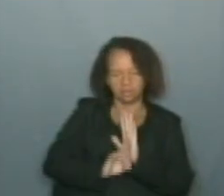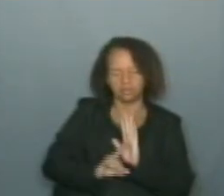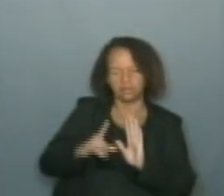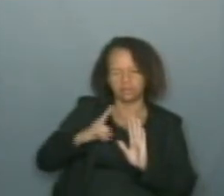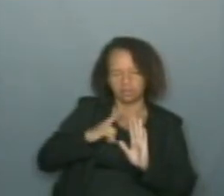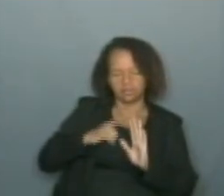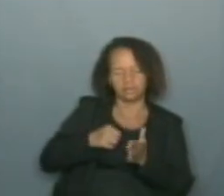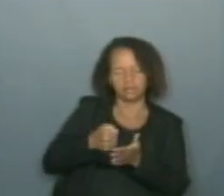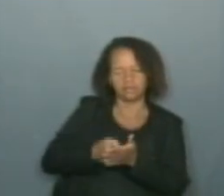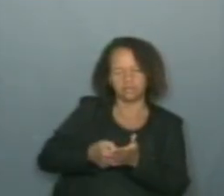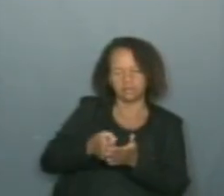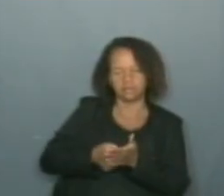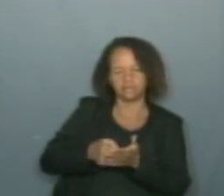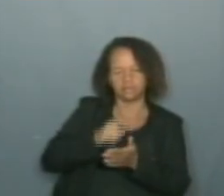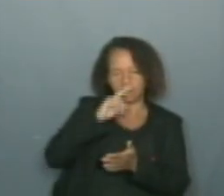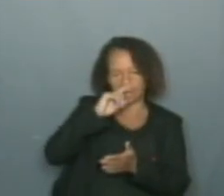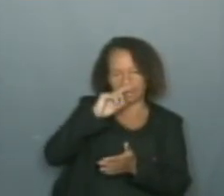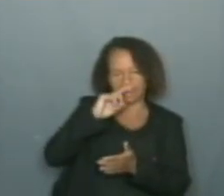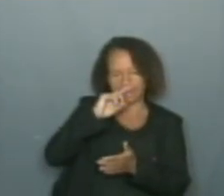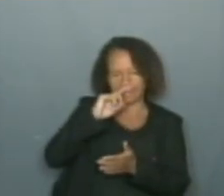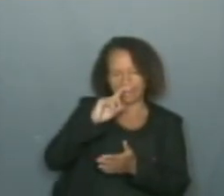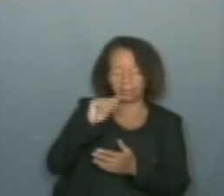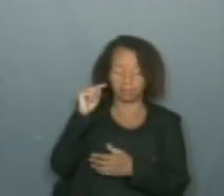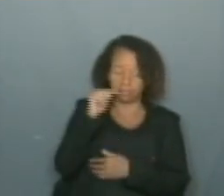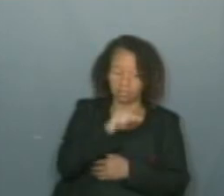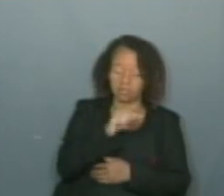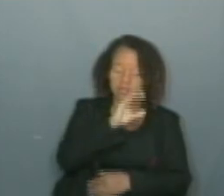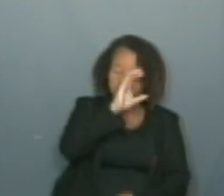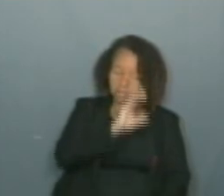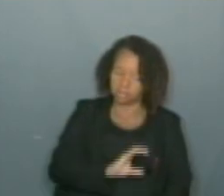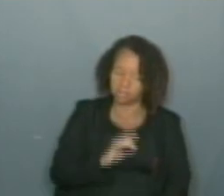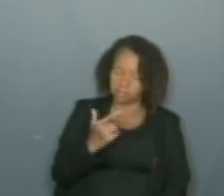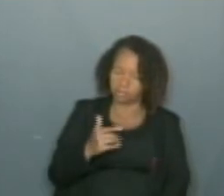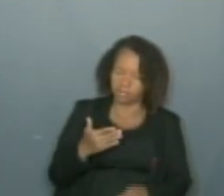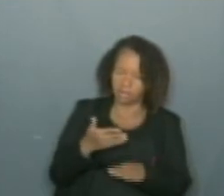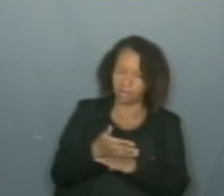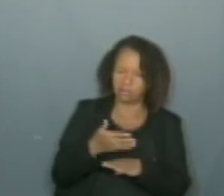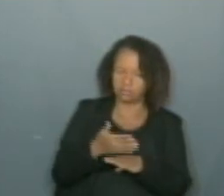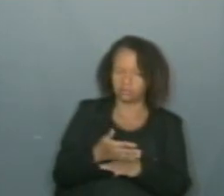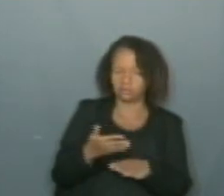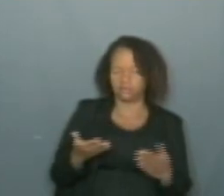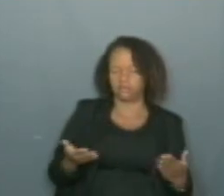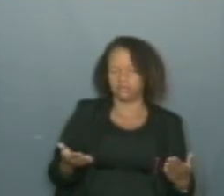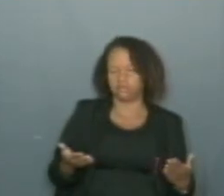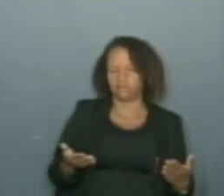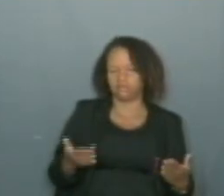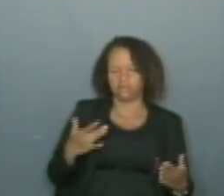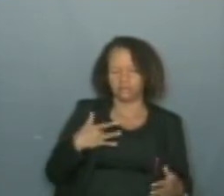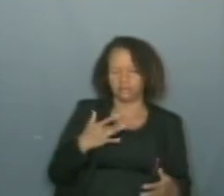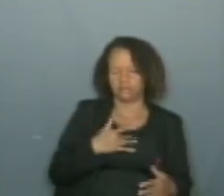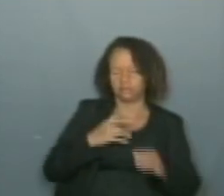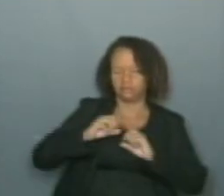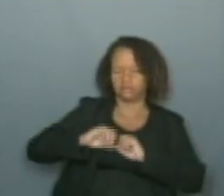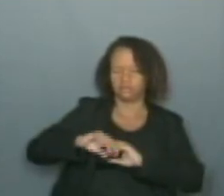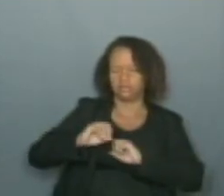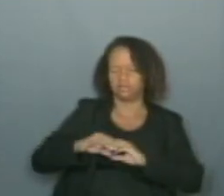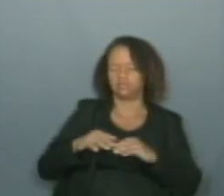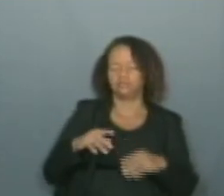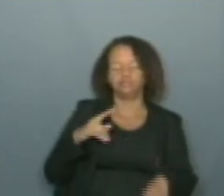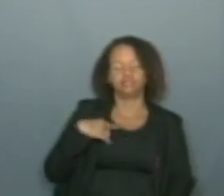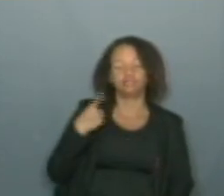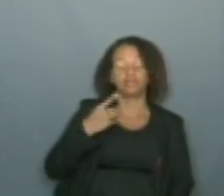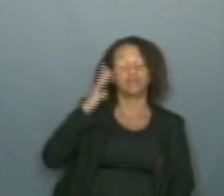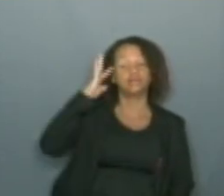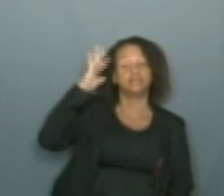tem, as obrigações, seus deveres, esse cidadão não tem acesso à saúde, à educação,